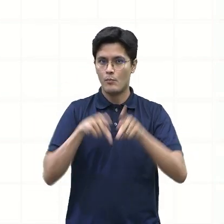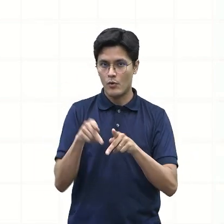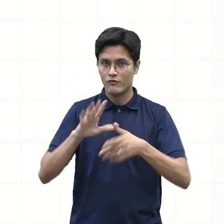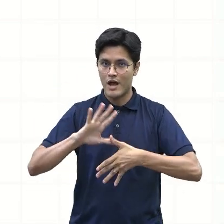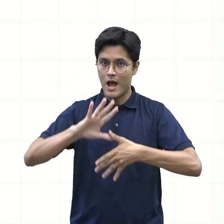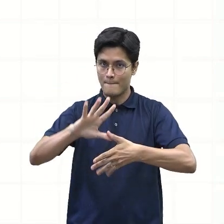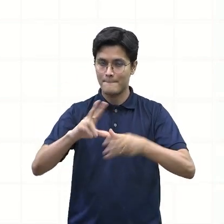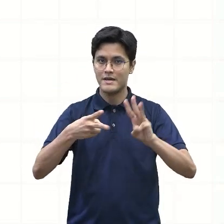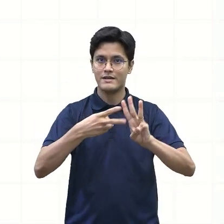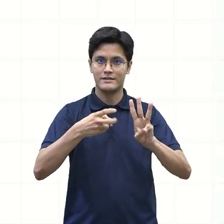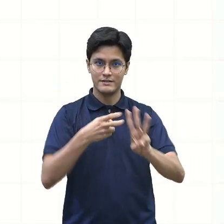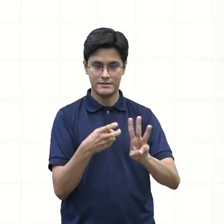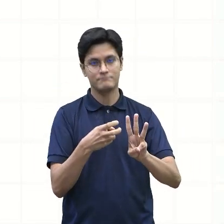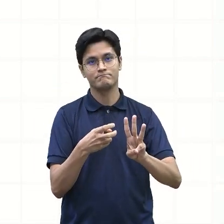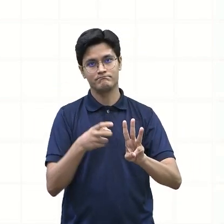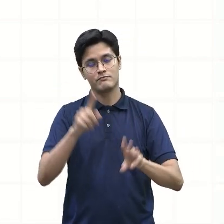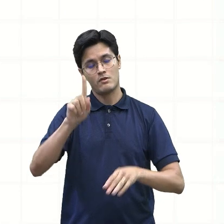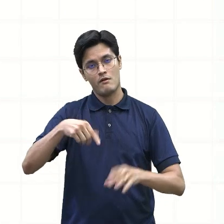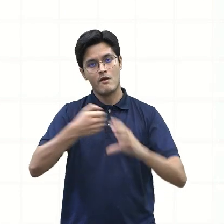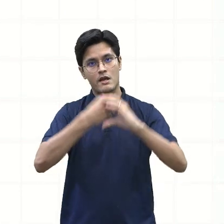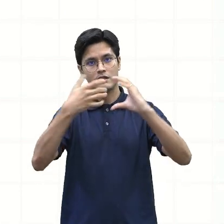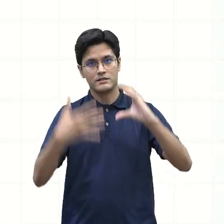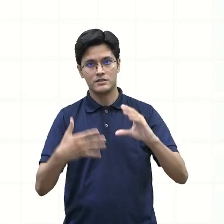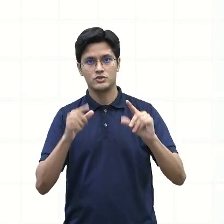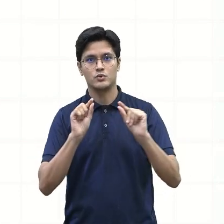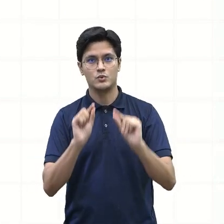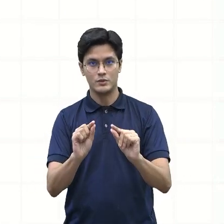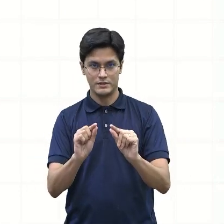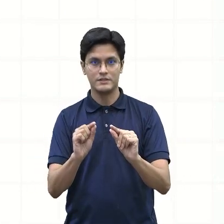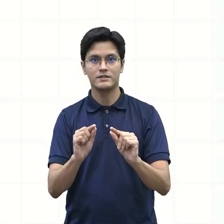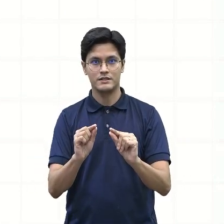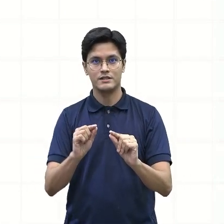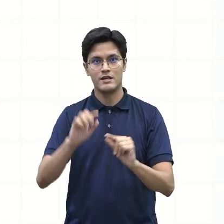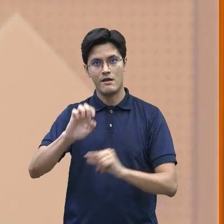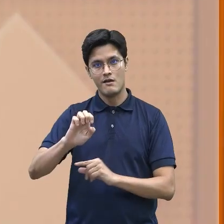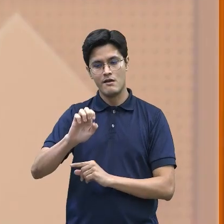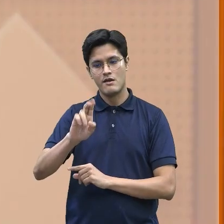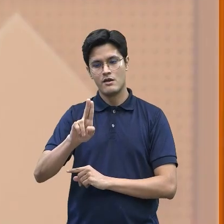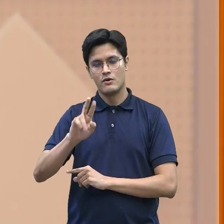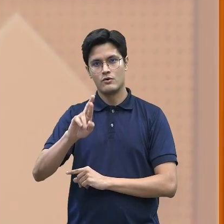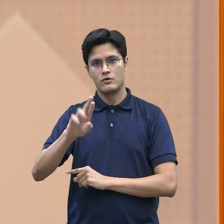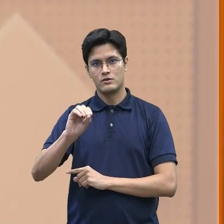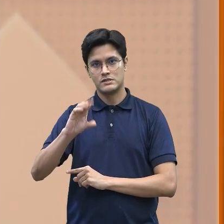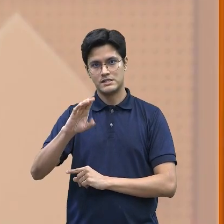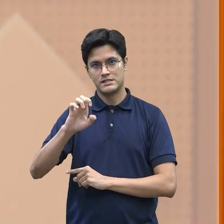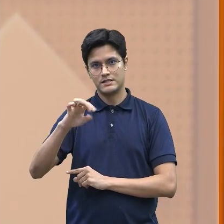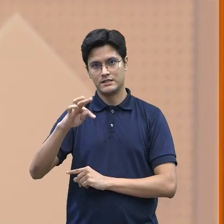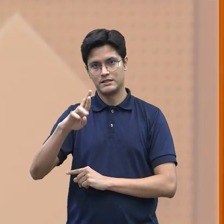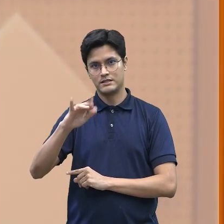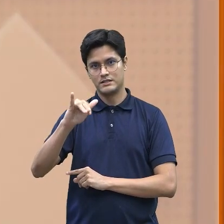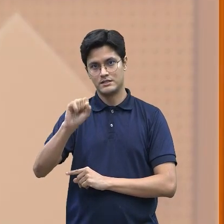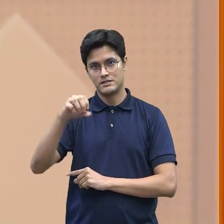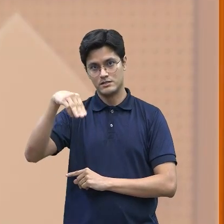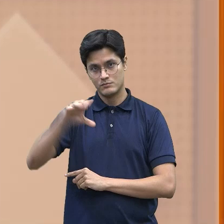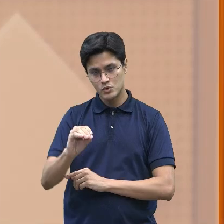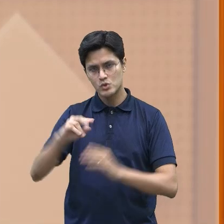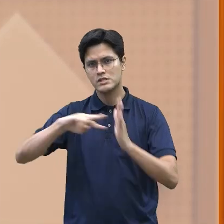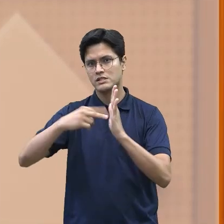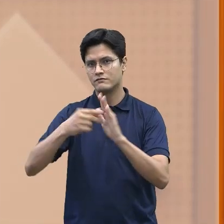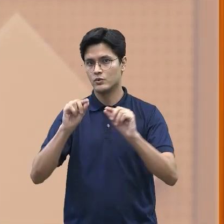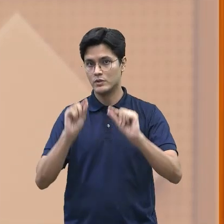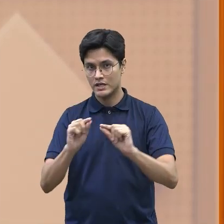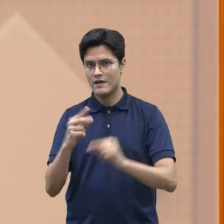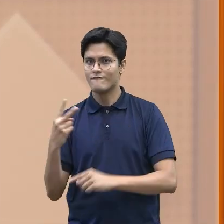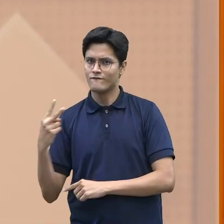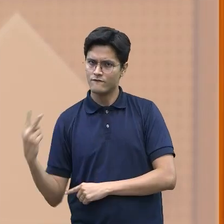é do que uma caracterização do que nós conhecemos por eurocentrismo, ou seja, a valorização da cultura